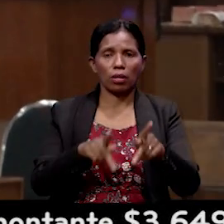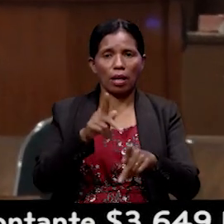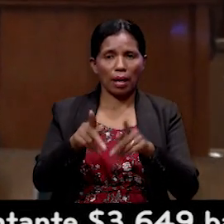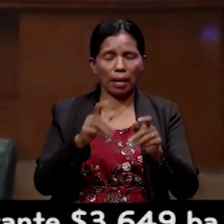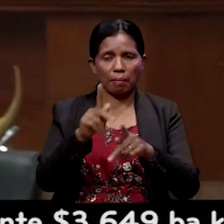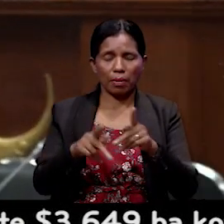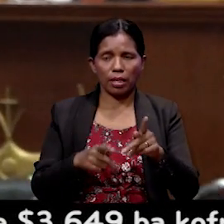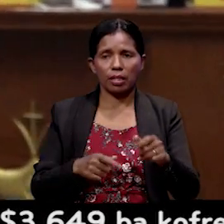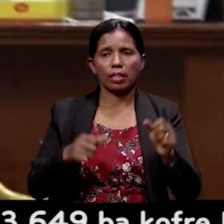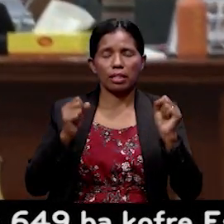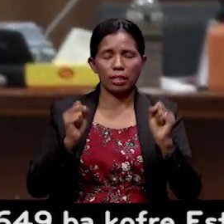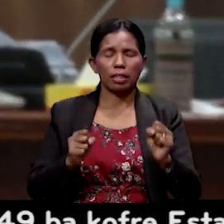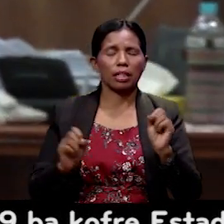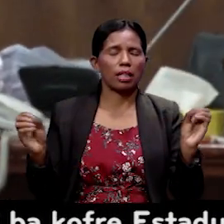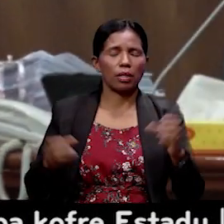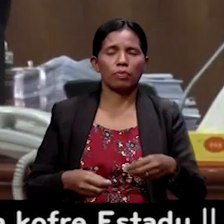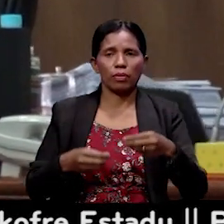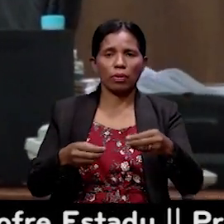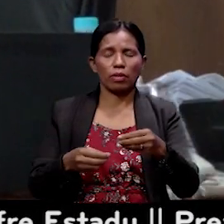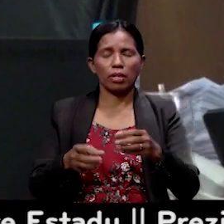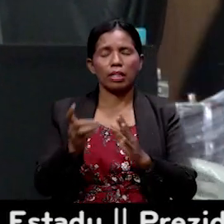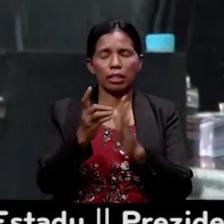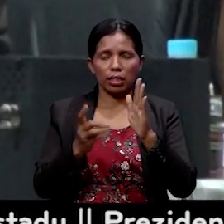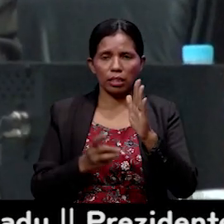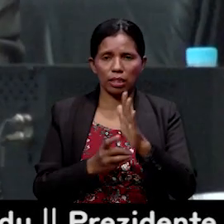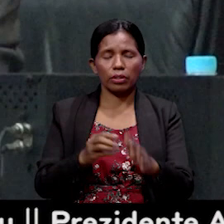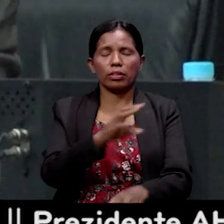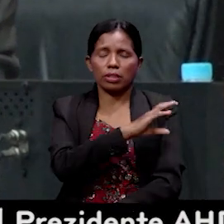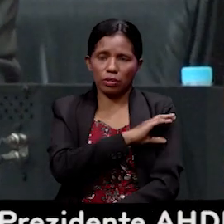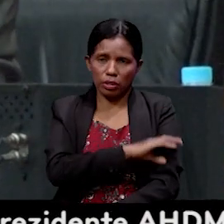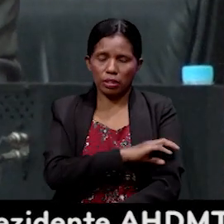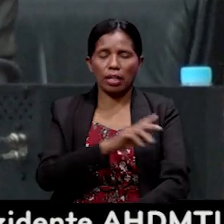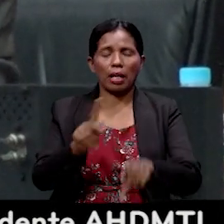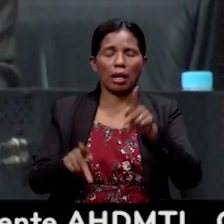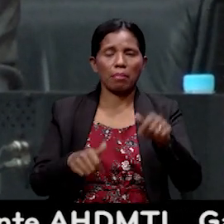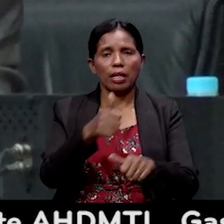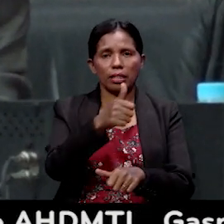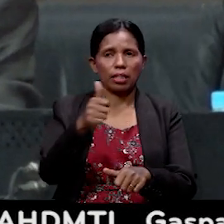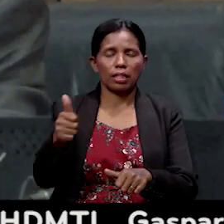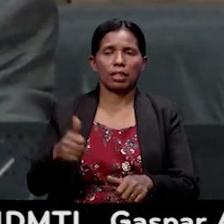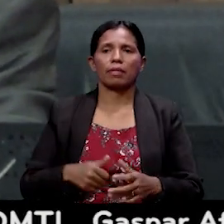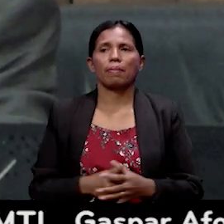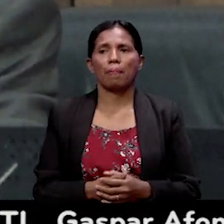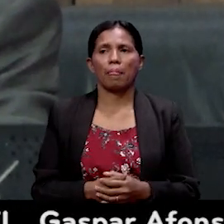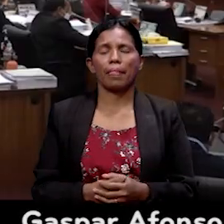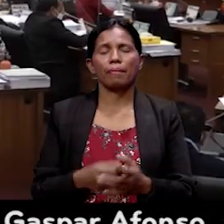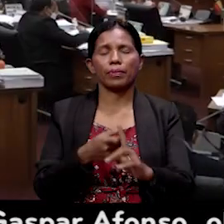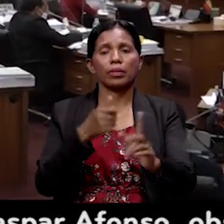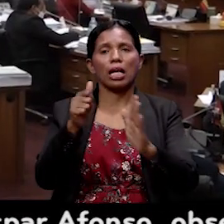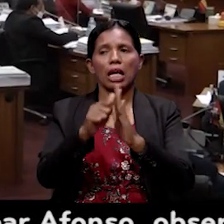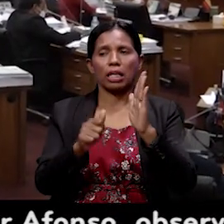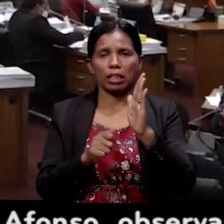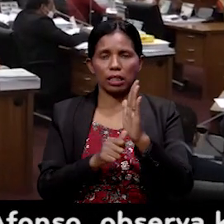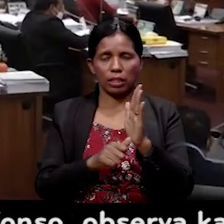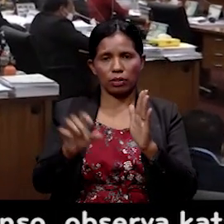sira no mós la garante direto segurança no integridade EMA e Dekidaknian. Conteúdo esse artigo sanulo